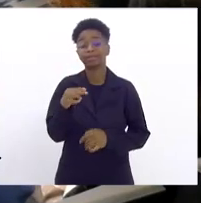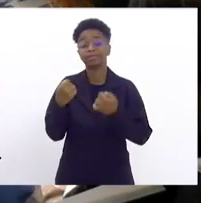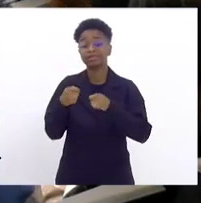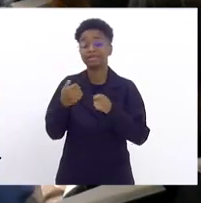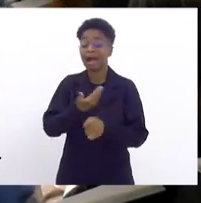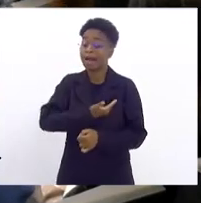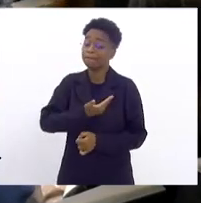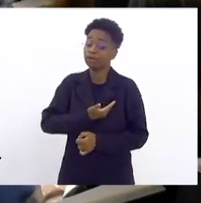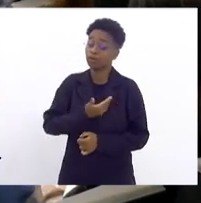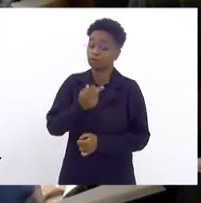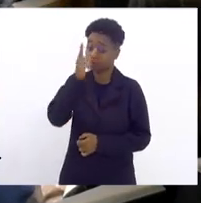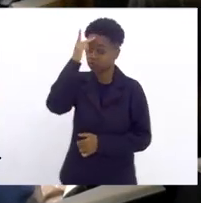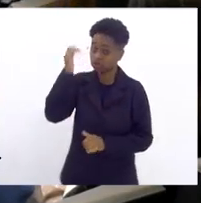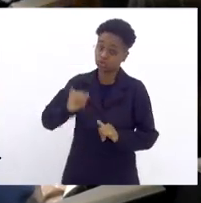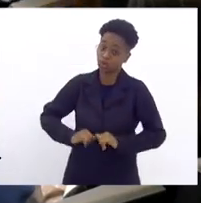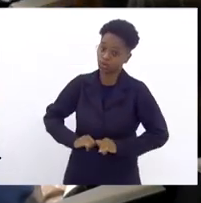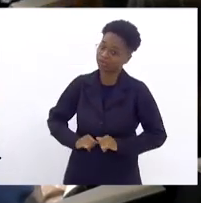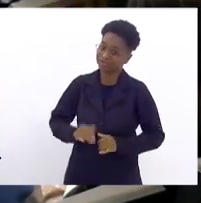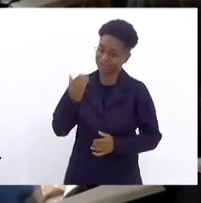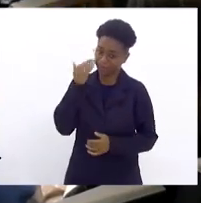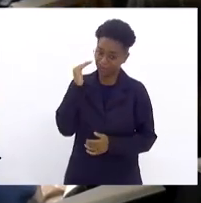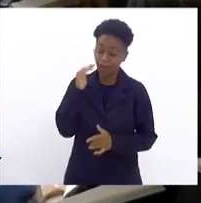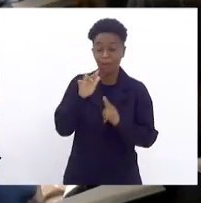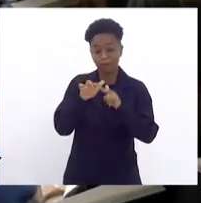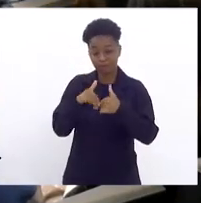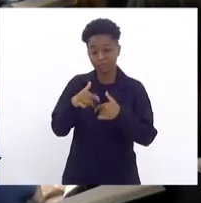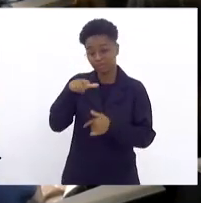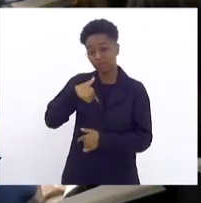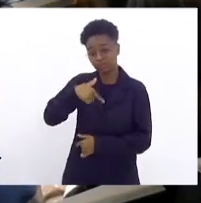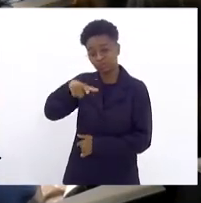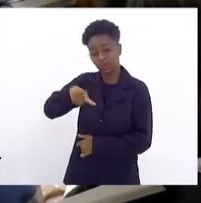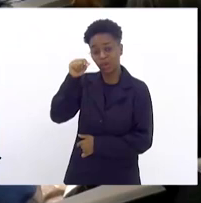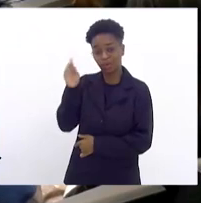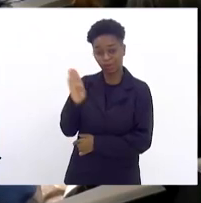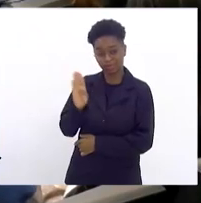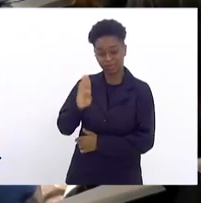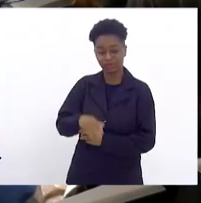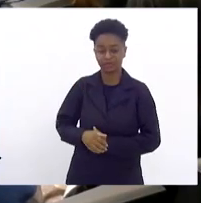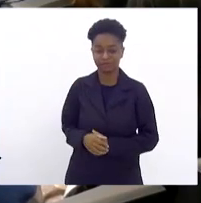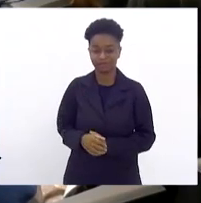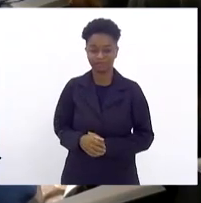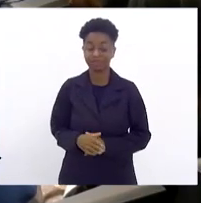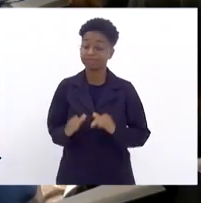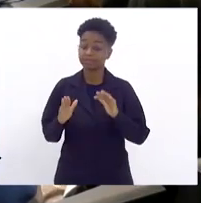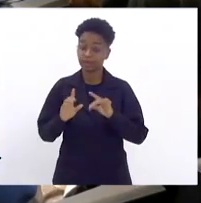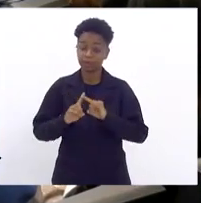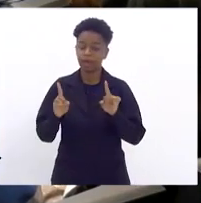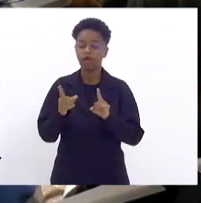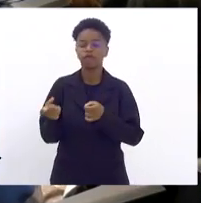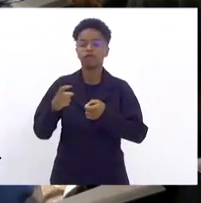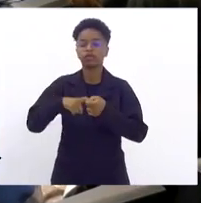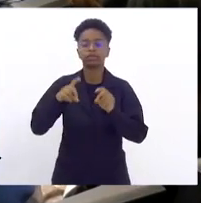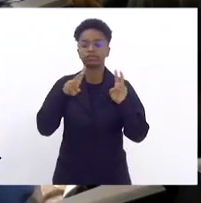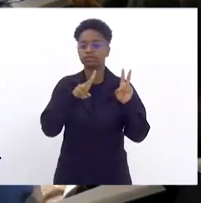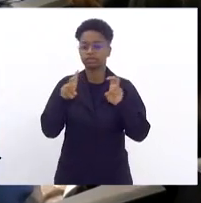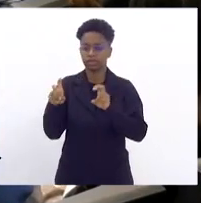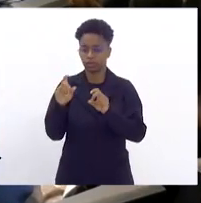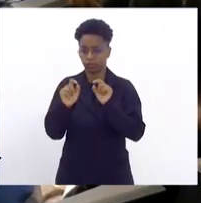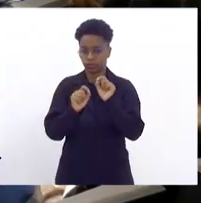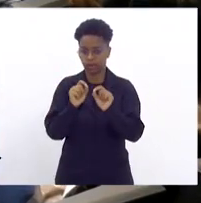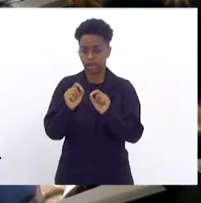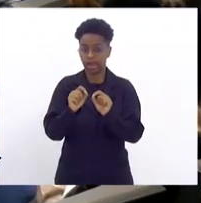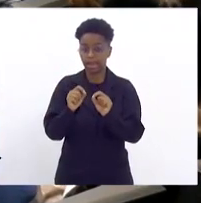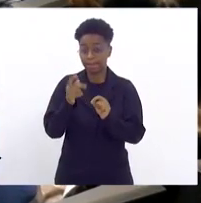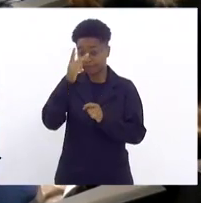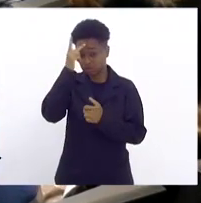entendeu é por isso que eu sou Botafogo da invisibilidade do autismo